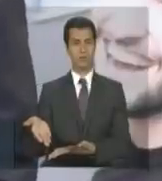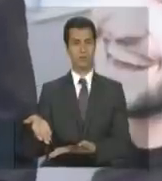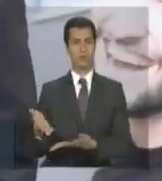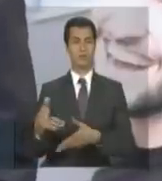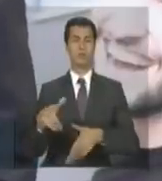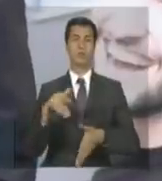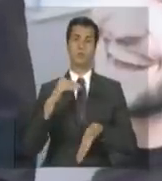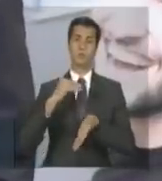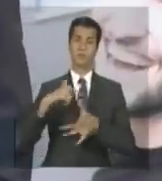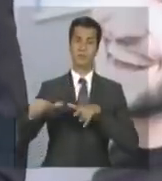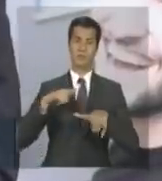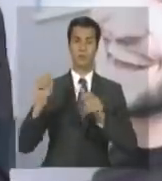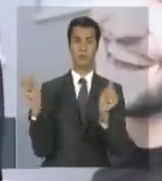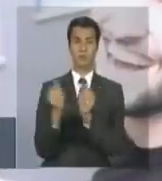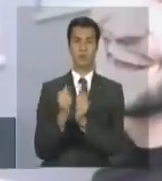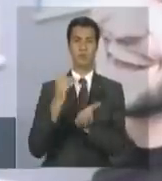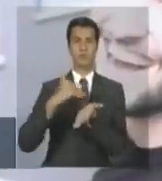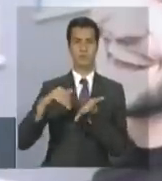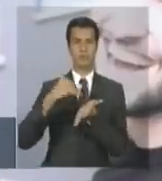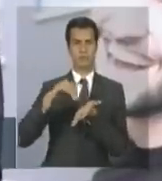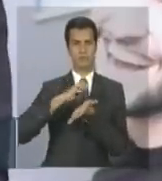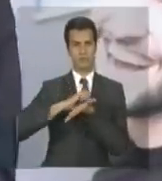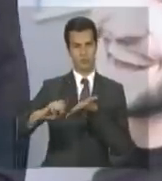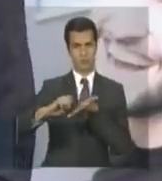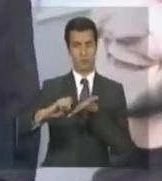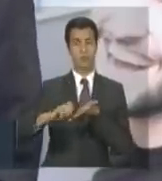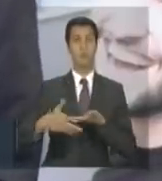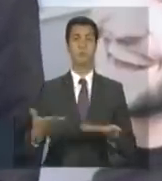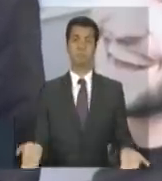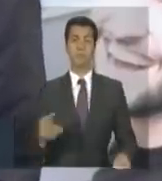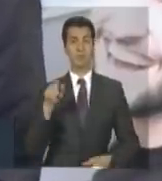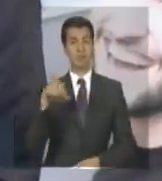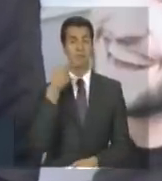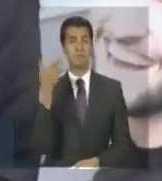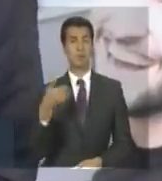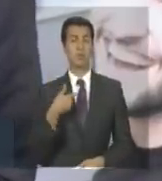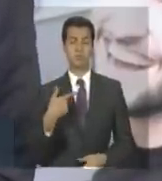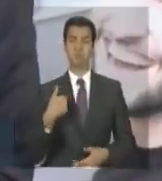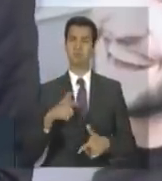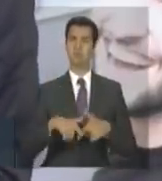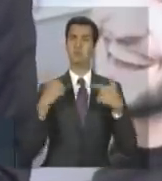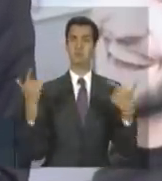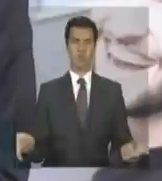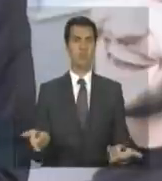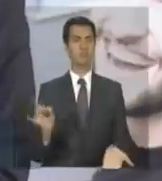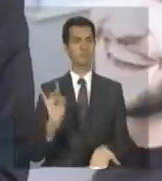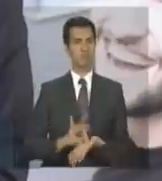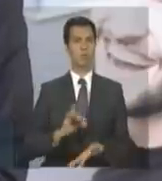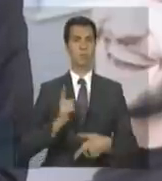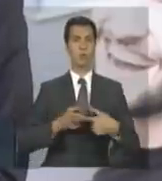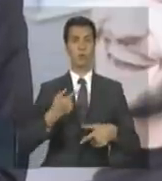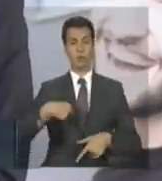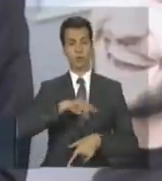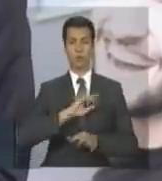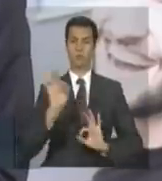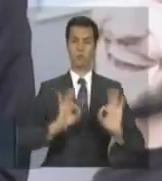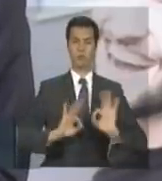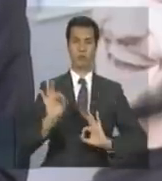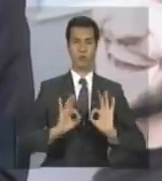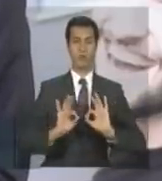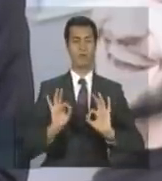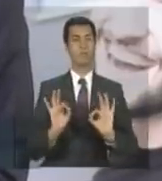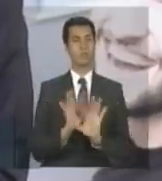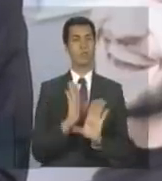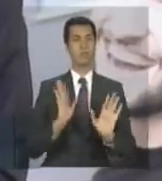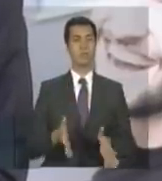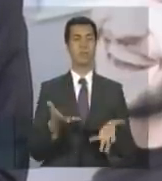seu secretário executivo. E eu disse para ele, você tem muita sorte, Tarso. Nós estamos com um projeto pronto para incluir mais